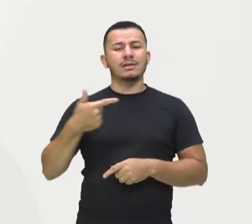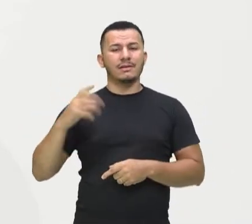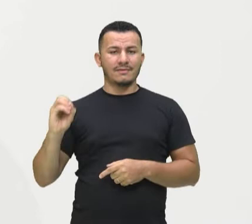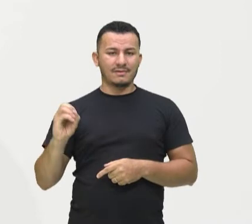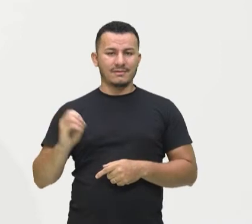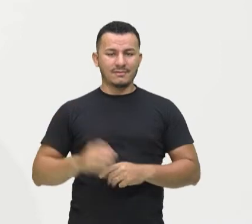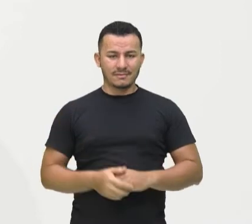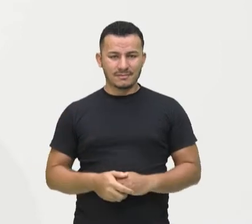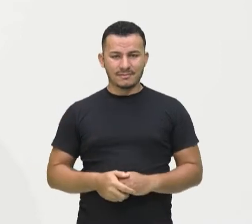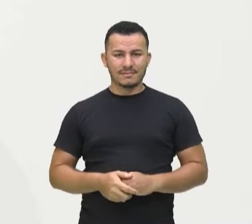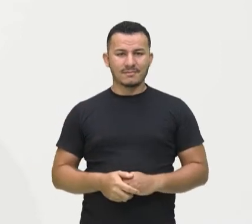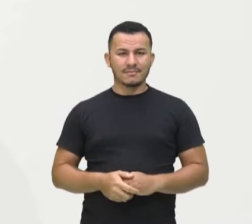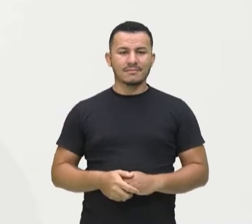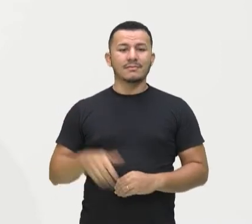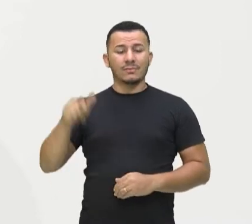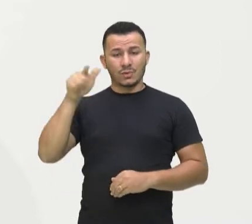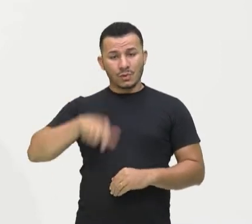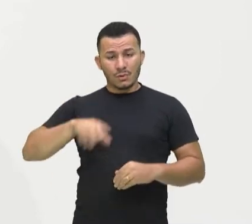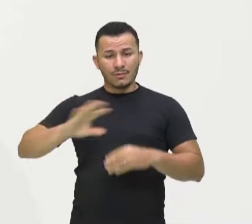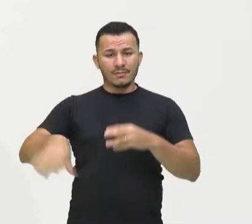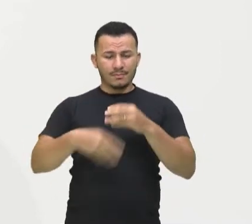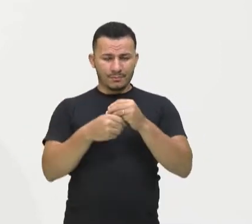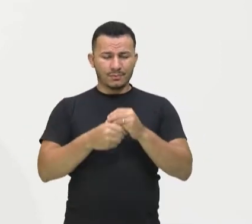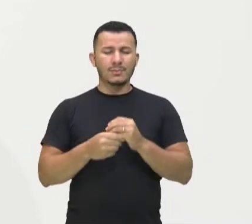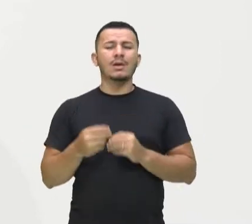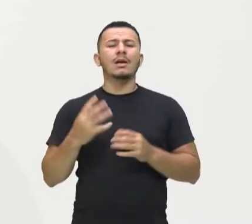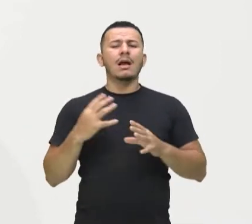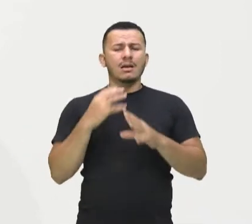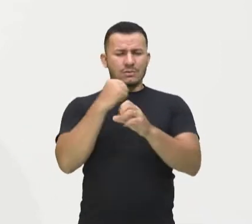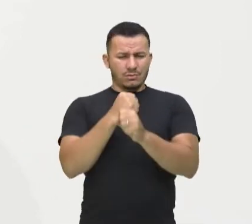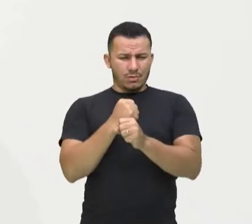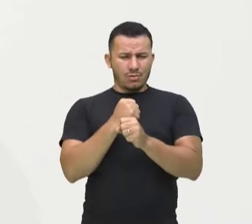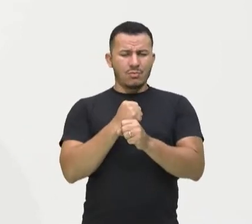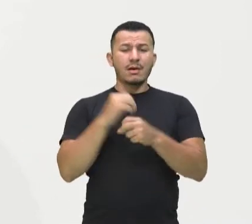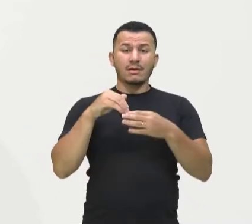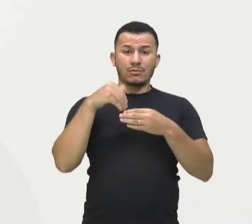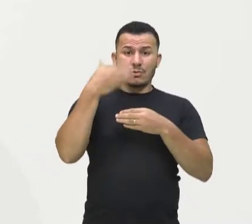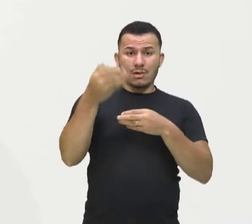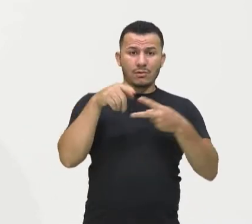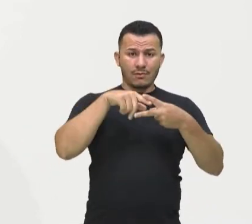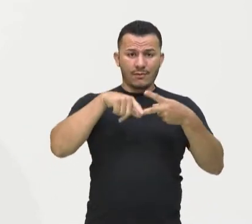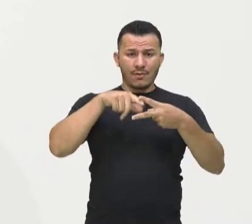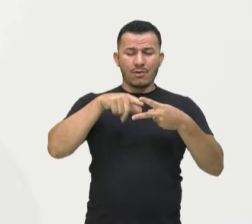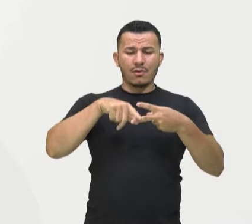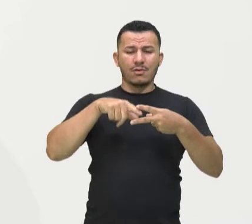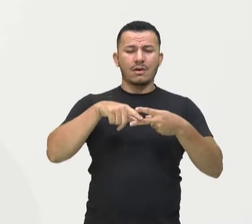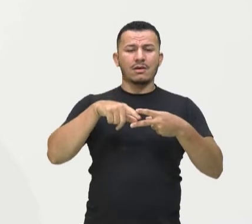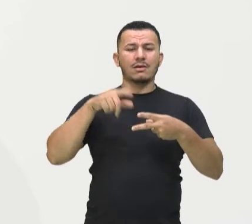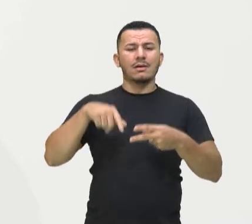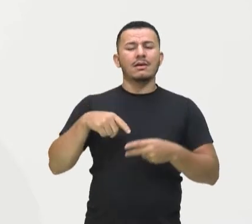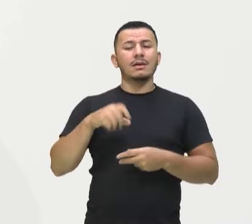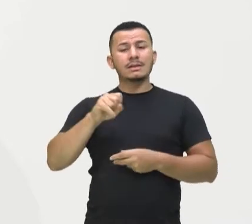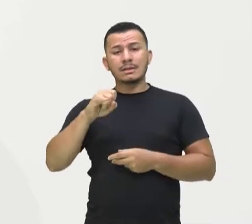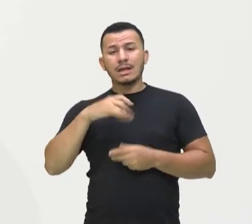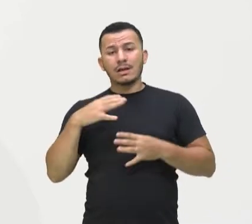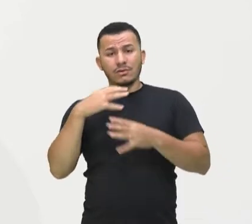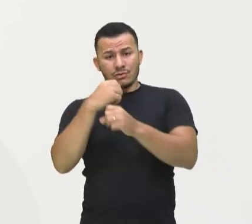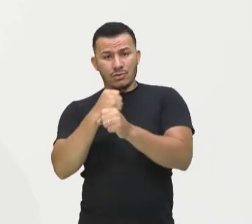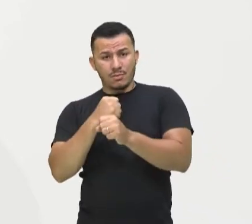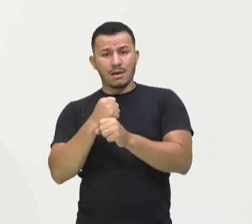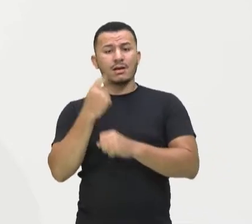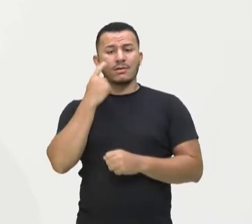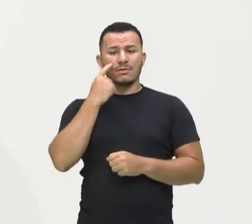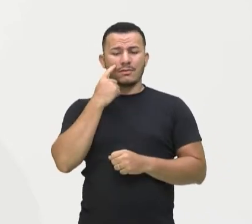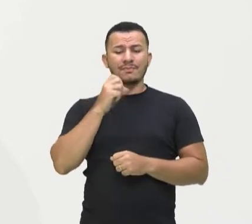beleza? Vale ressaltar que a soma dos ângulos externos, então, é... Olha só, se somar agora, atenção,